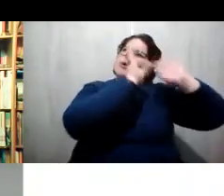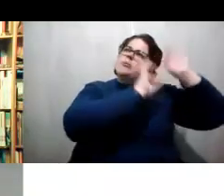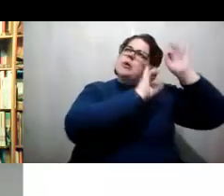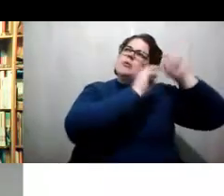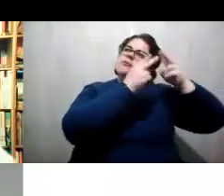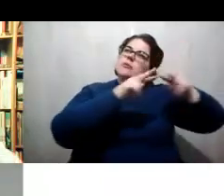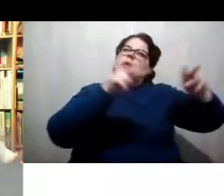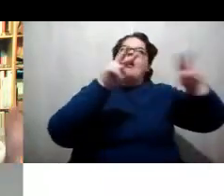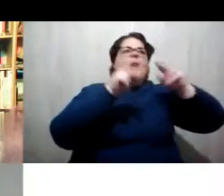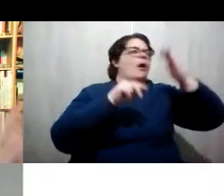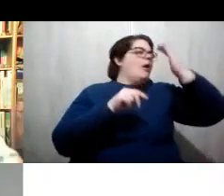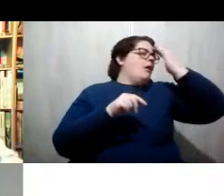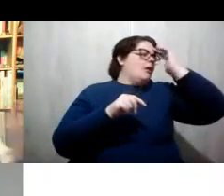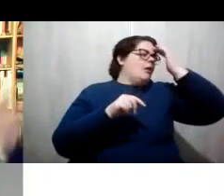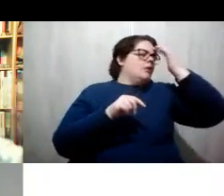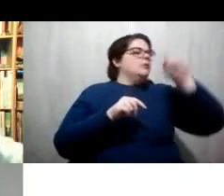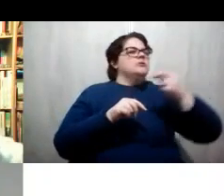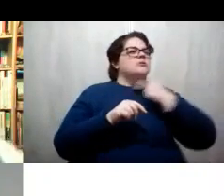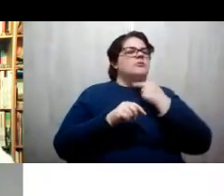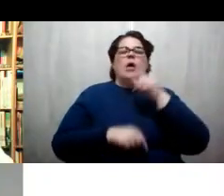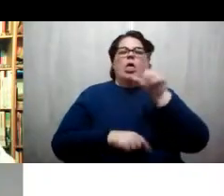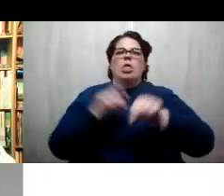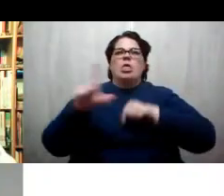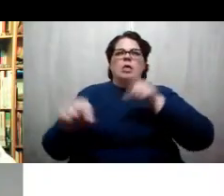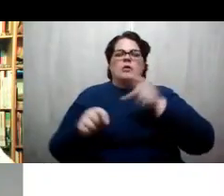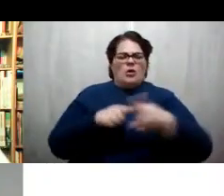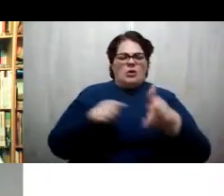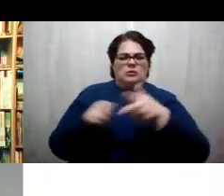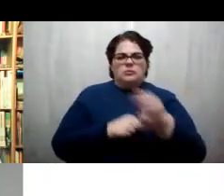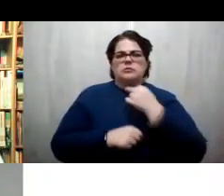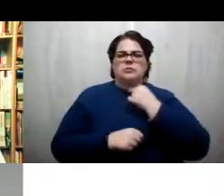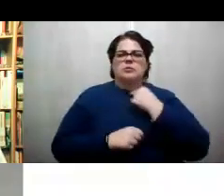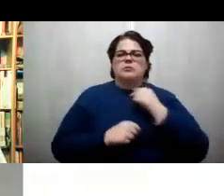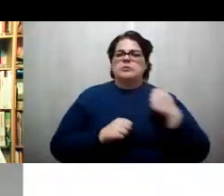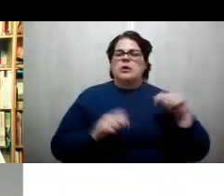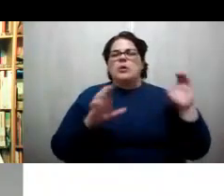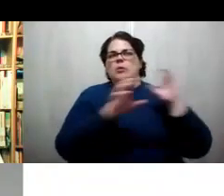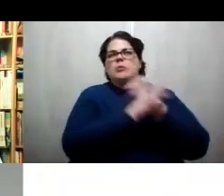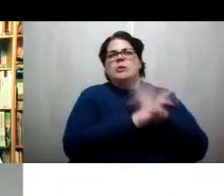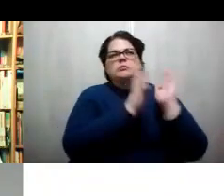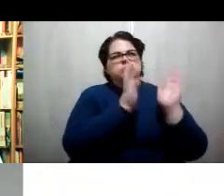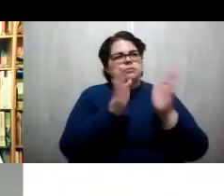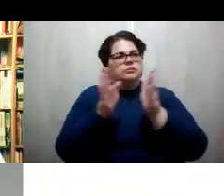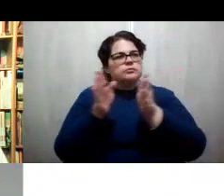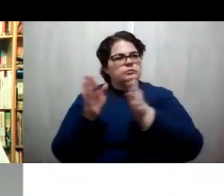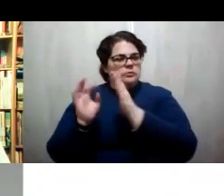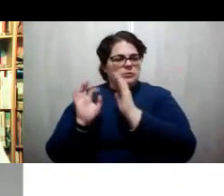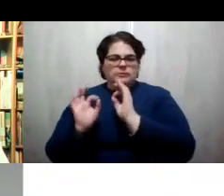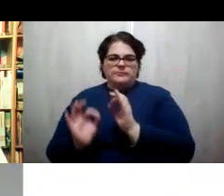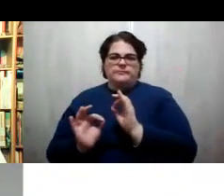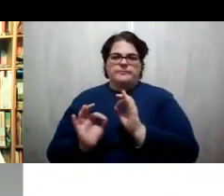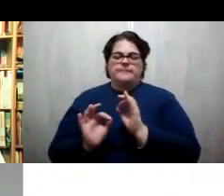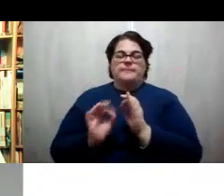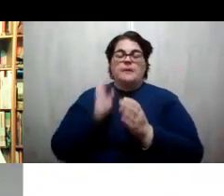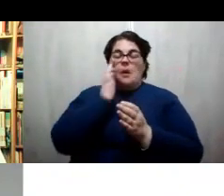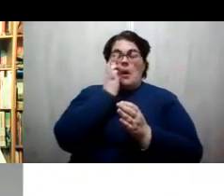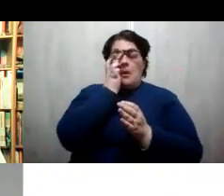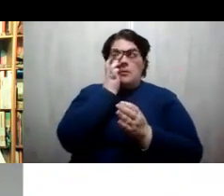Né? A gente não pode pulverizar as informações, a gente tem que ter uma sequência. E nisso,